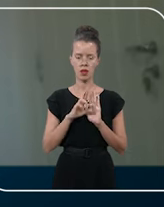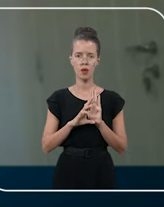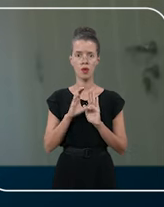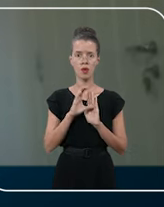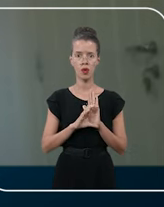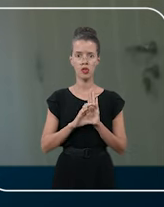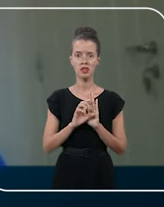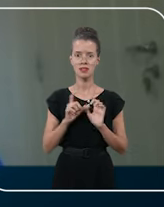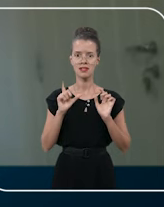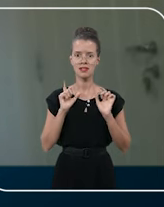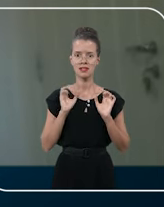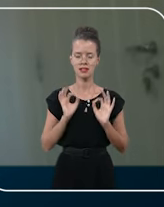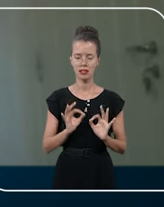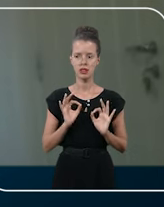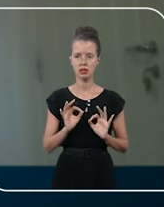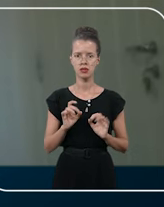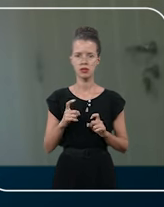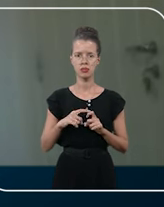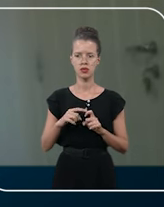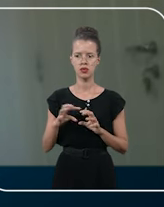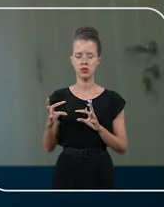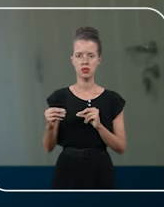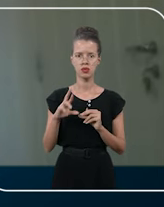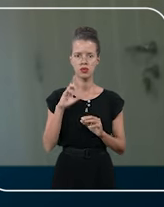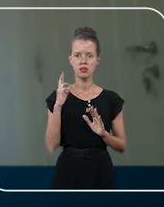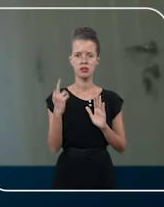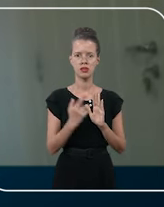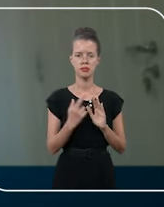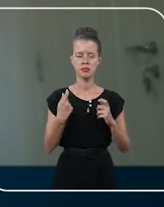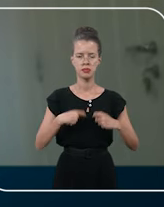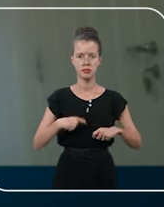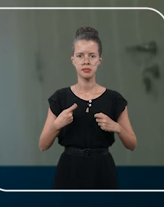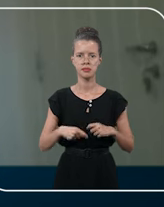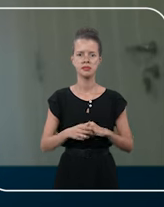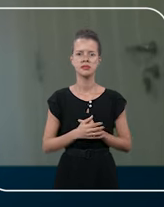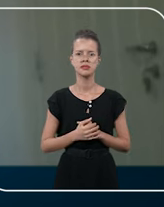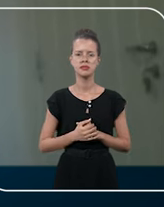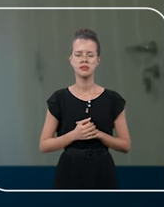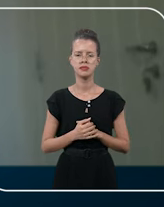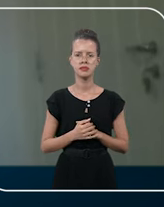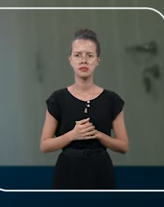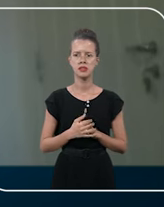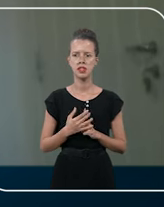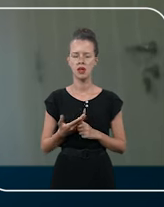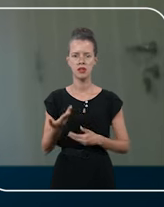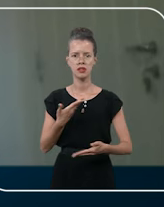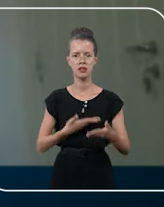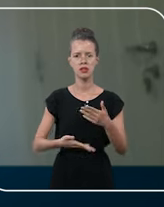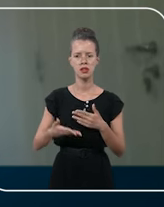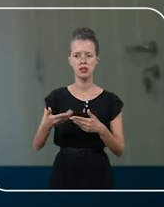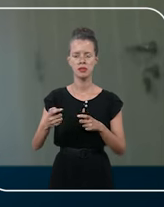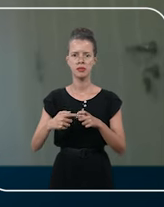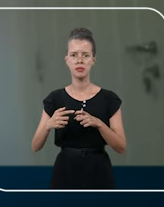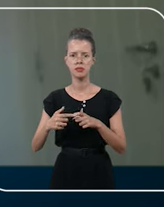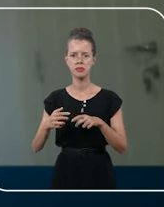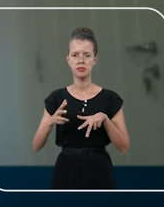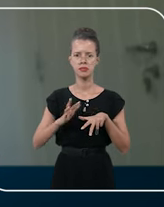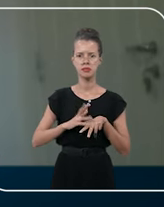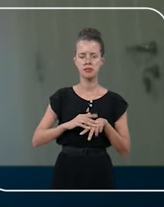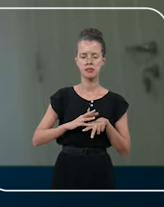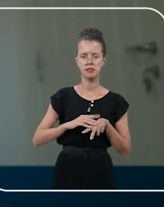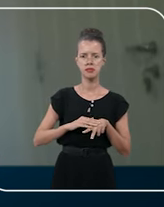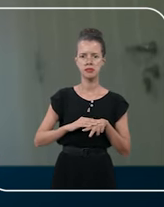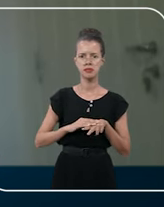e mesmo nessa saindo dessa questão do código, a própria relação médico-paciente, ela pressupõe a necessidade